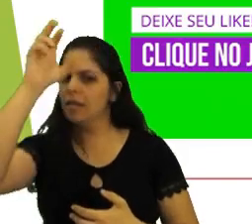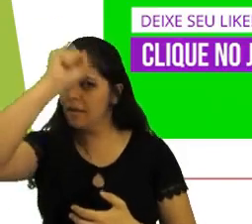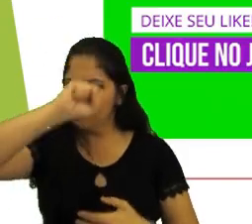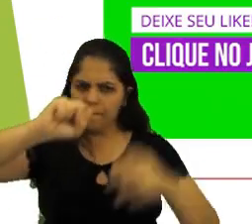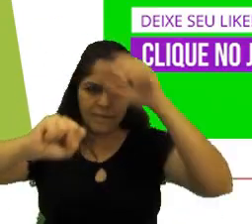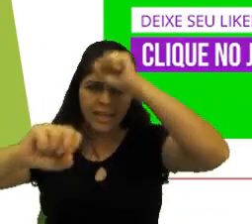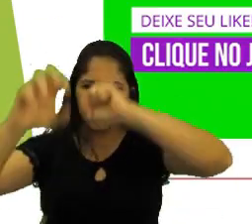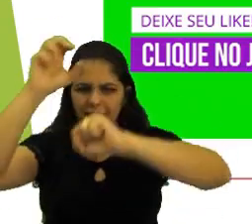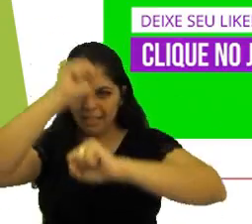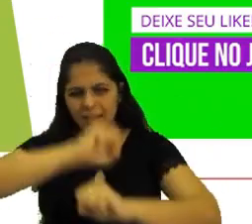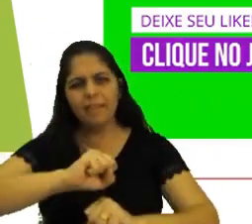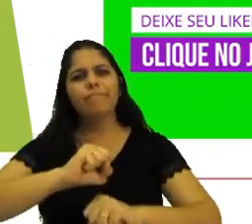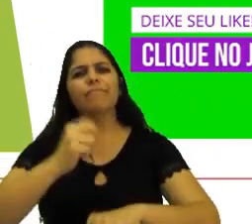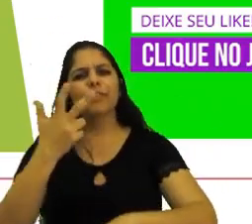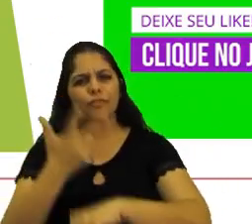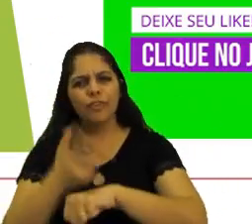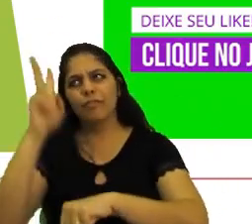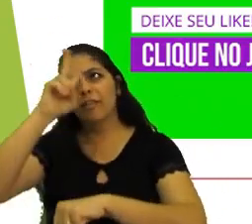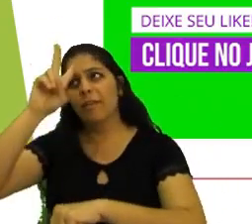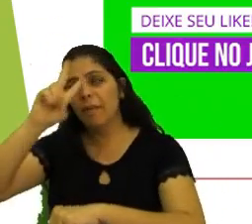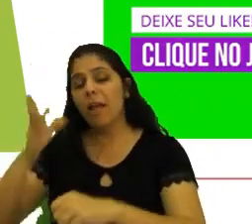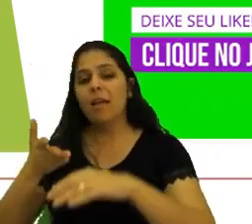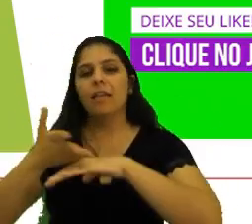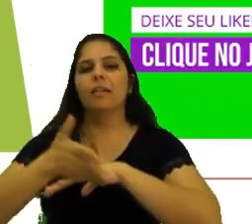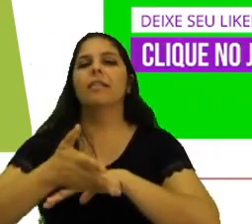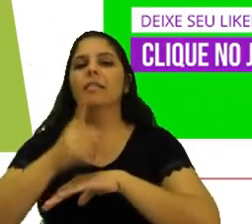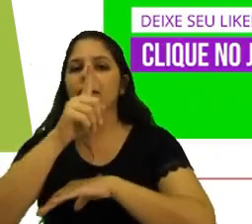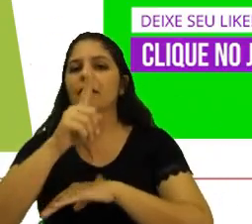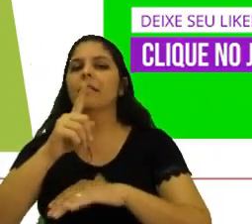os outros vídeos, entre lá no canal que tem vários vídeos lá